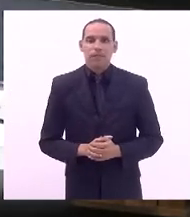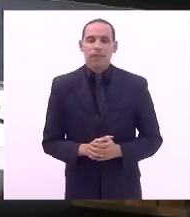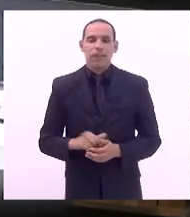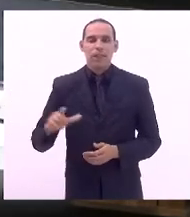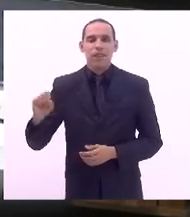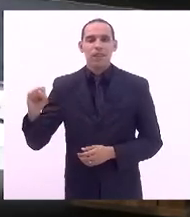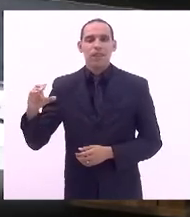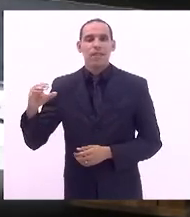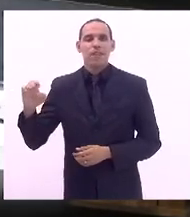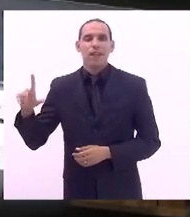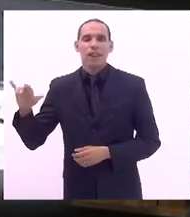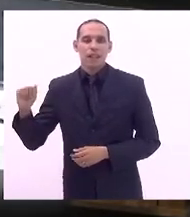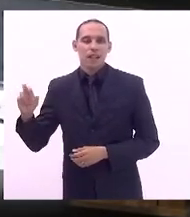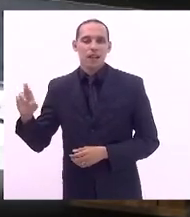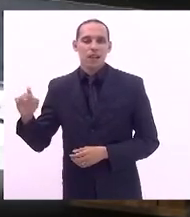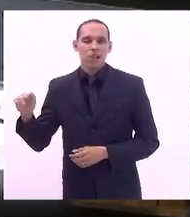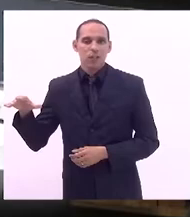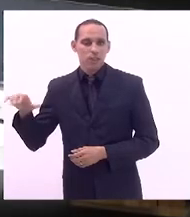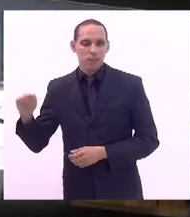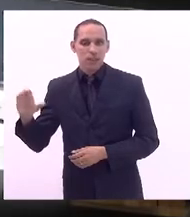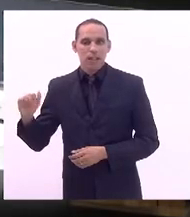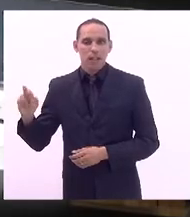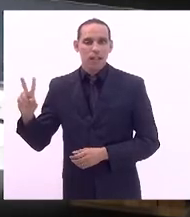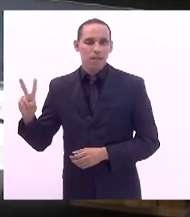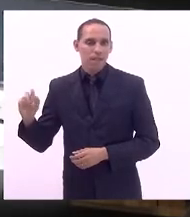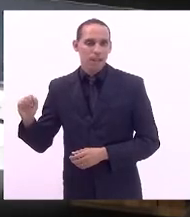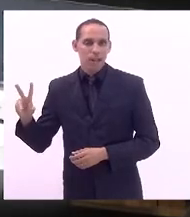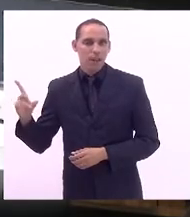Oi Célia Regina Carvalho Nunes